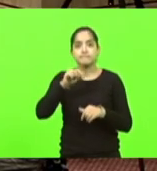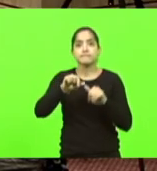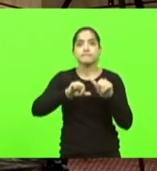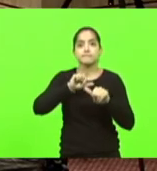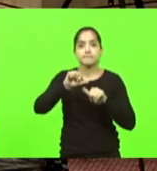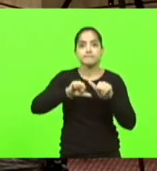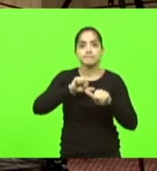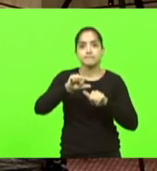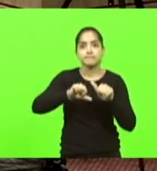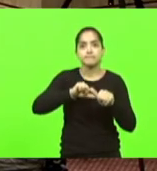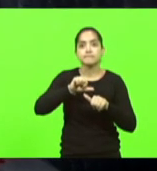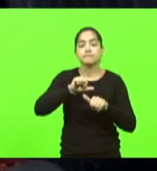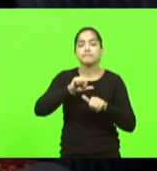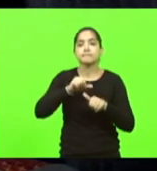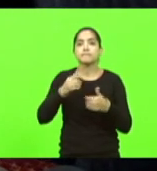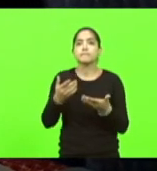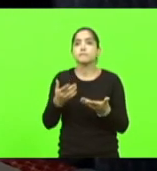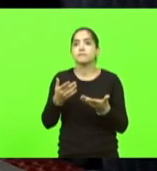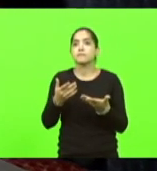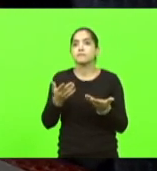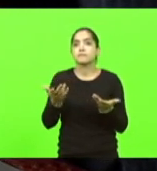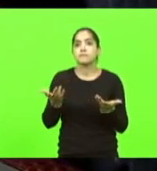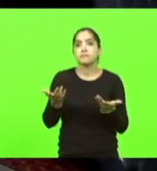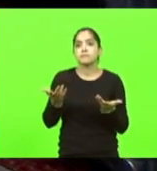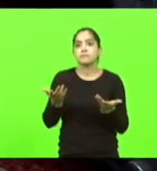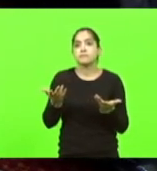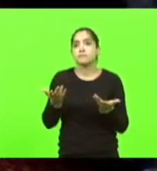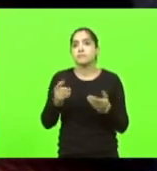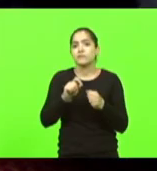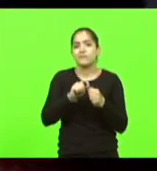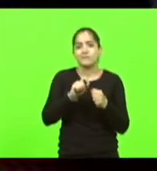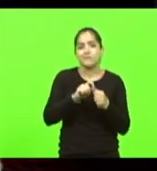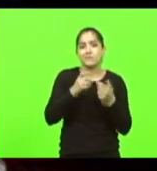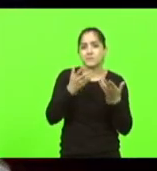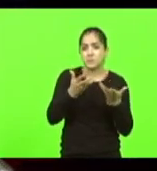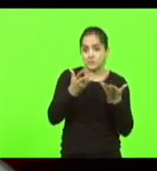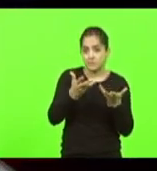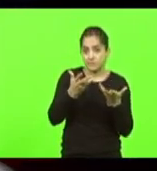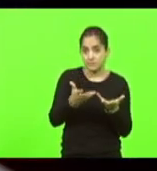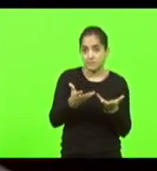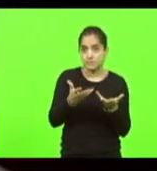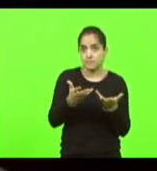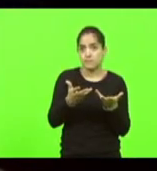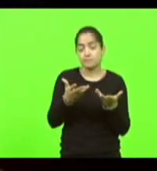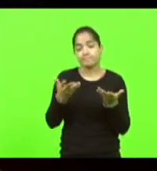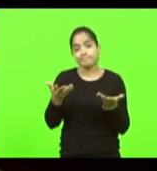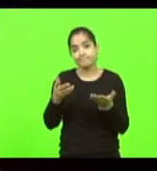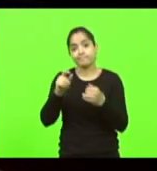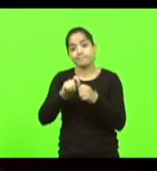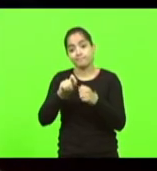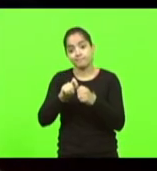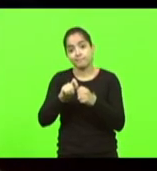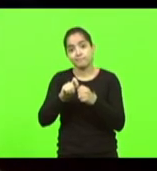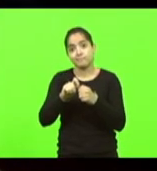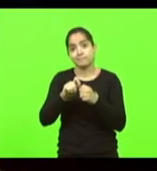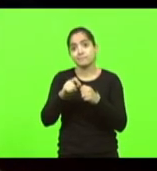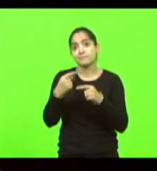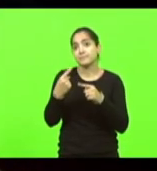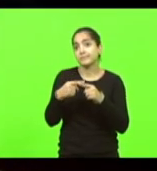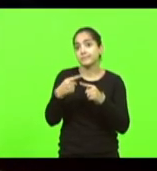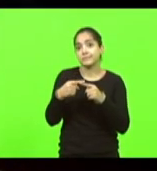é algo que ninguém faz porque quer fazer faz porque é preciso